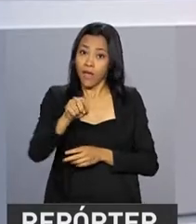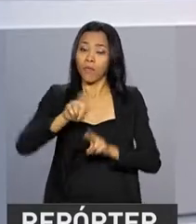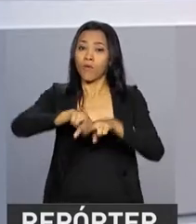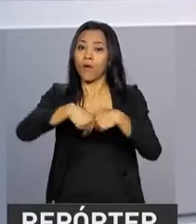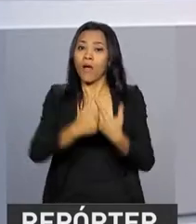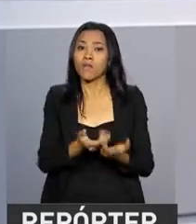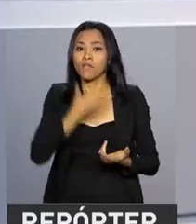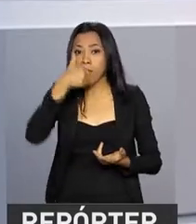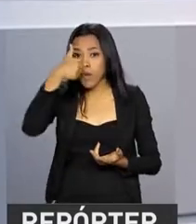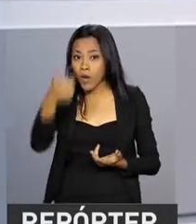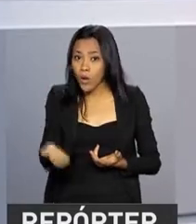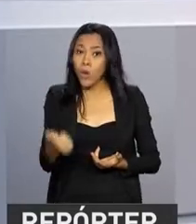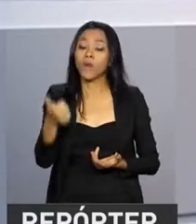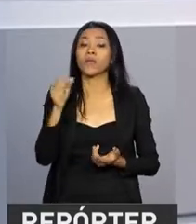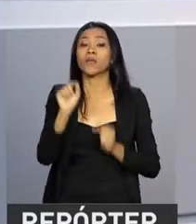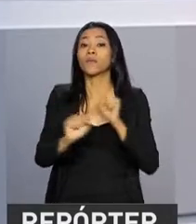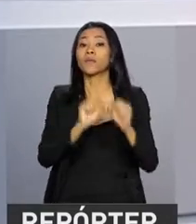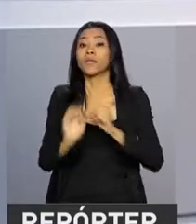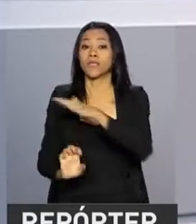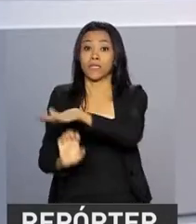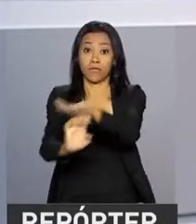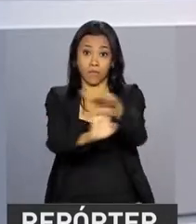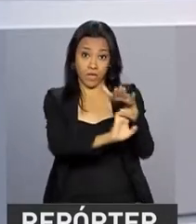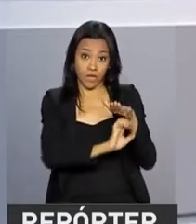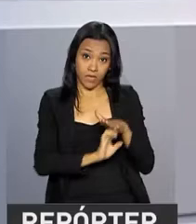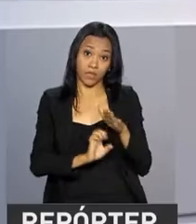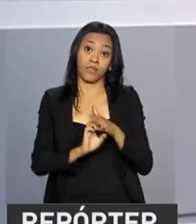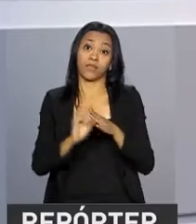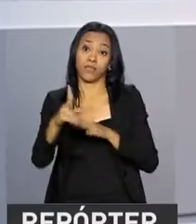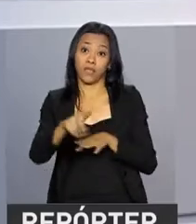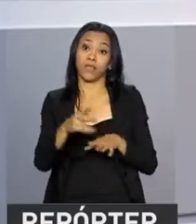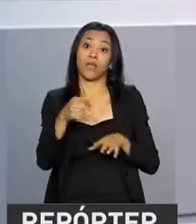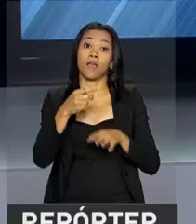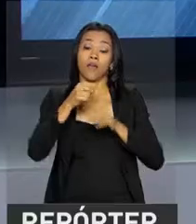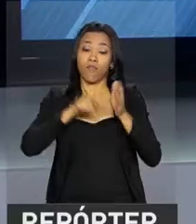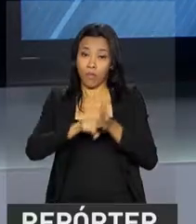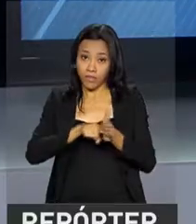exclusivamente à melhora da situação presente das empresas, informou o FGV.